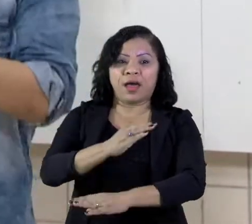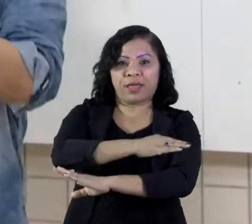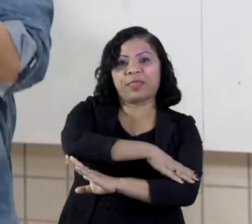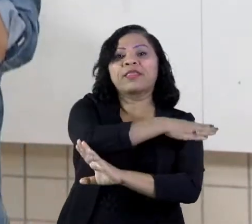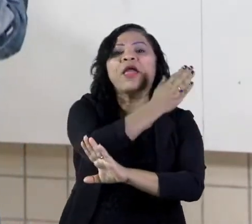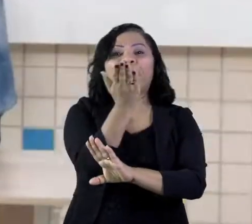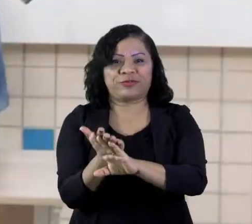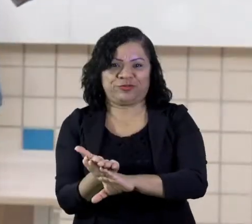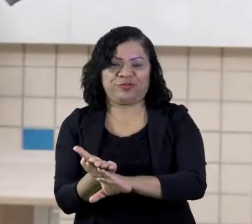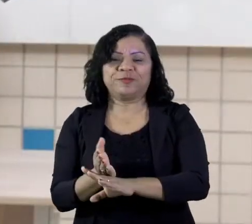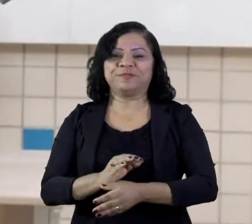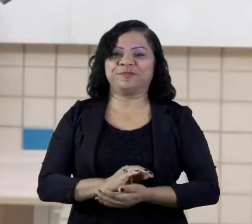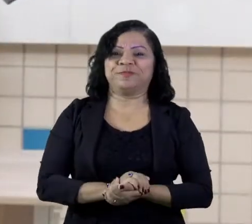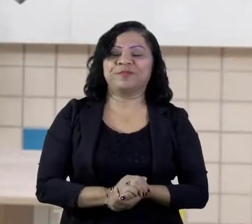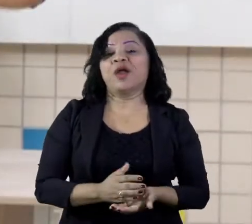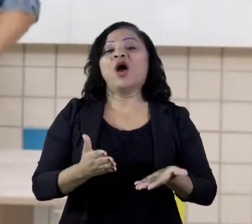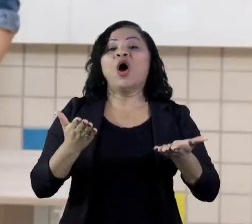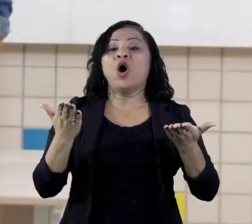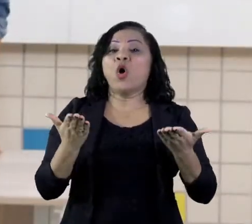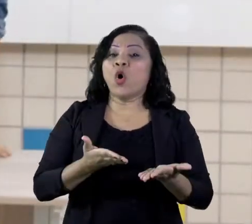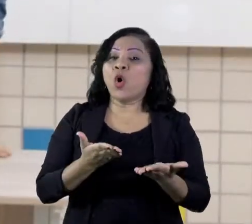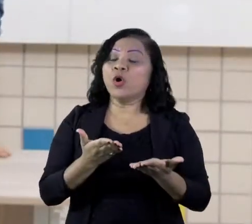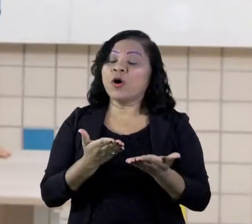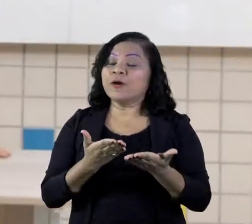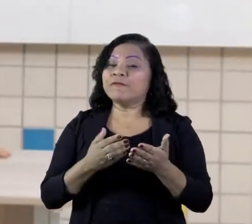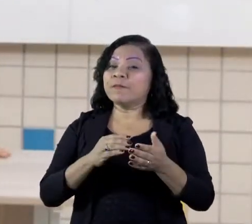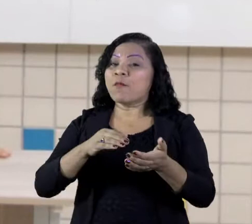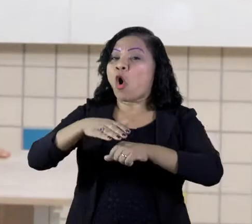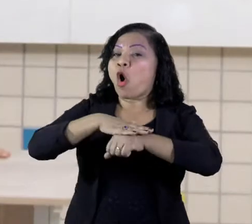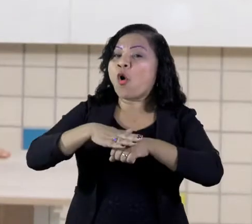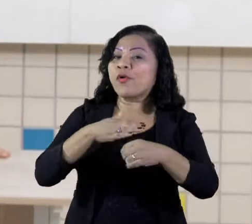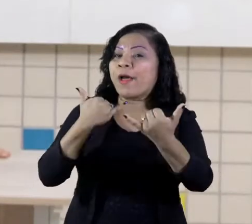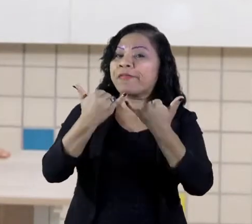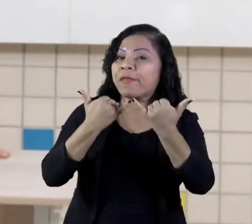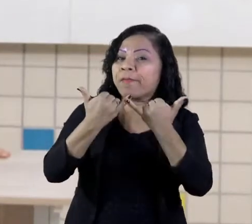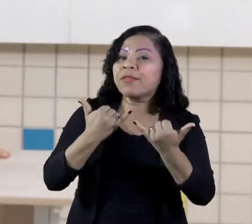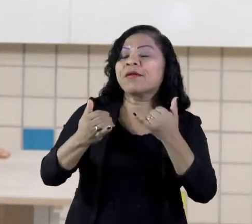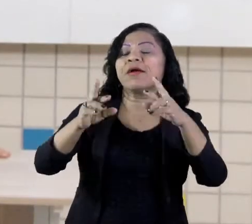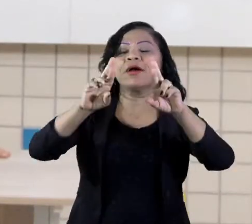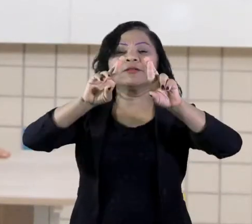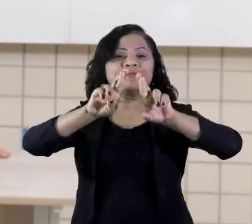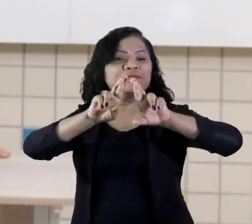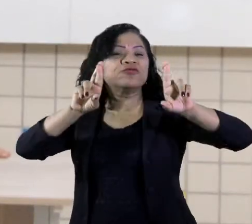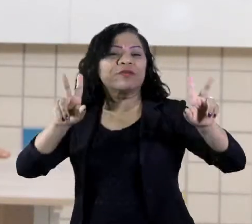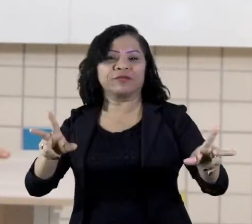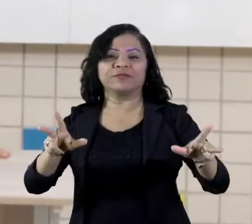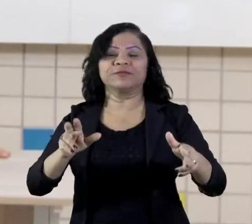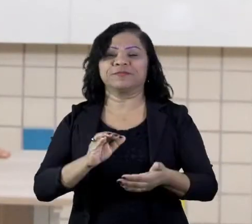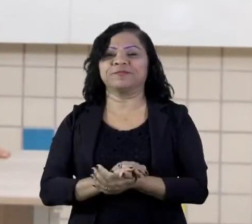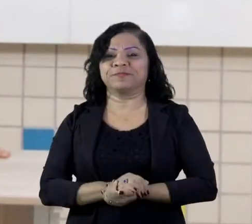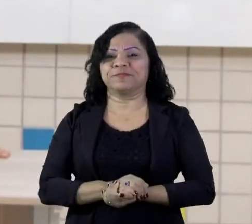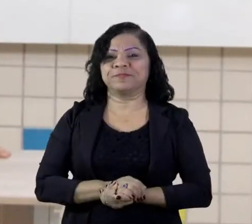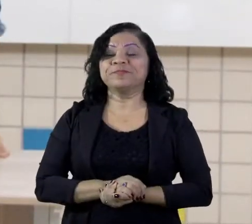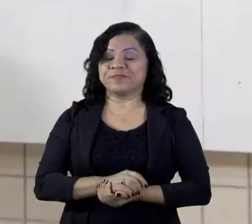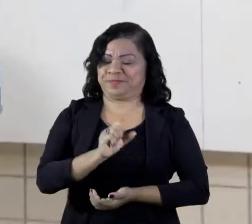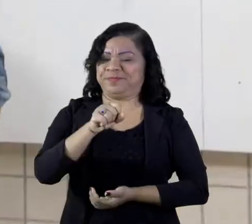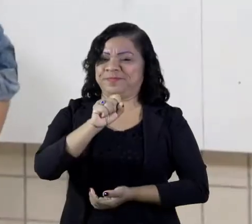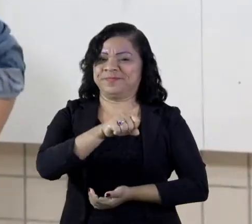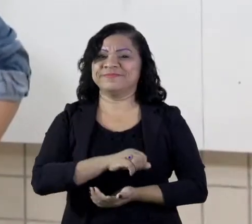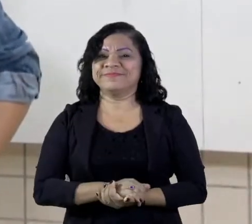pouquinho sobre semelhanças e diferenças. Preparados? Semelhança e diferença. Isso mesmo.